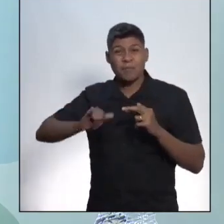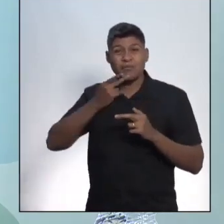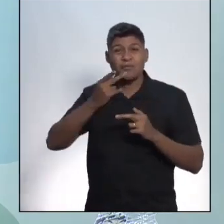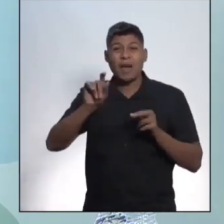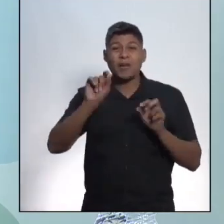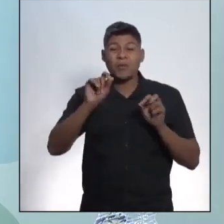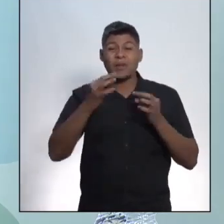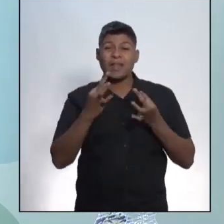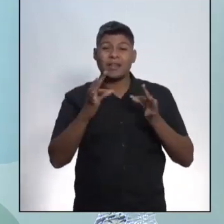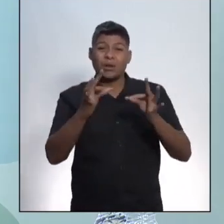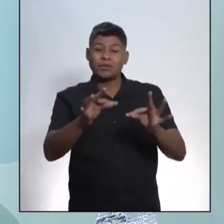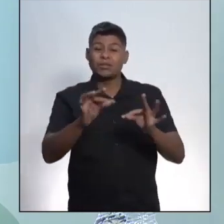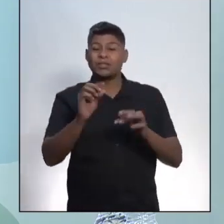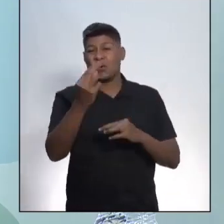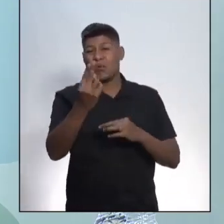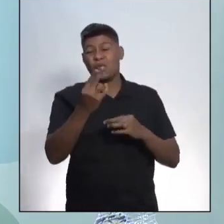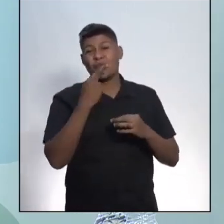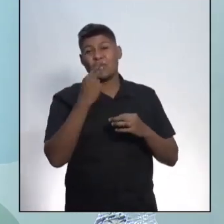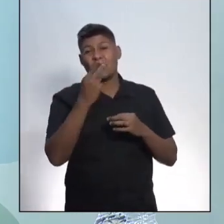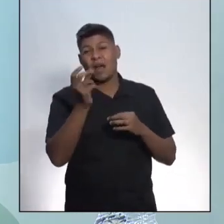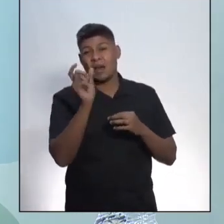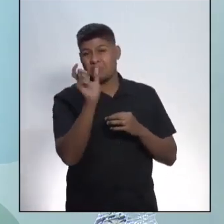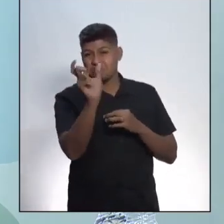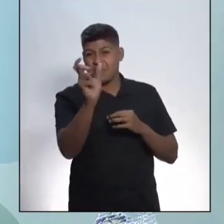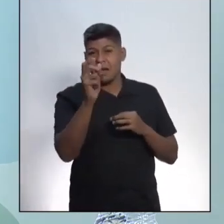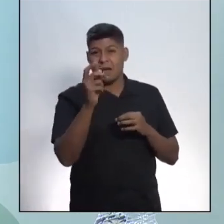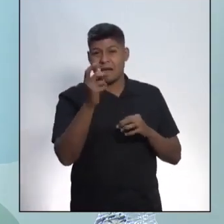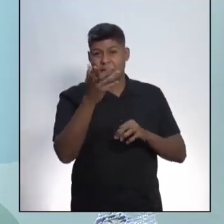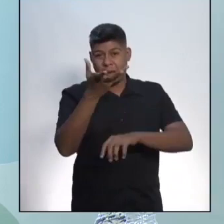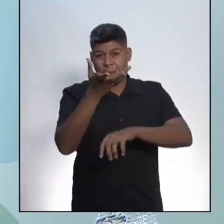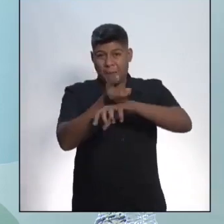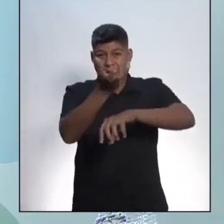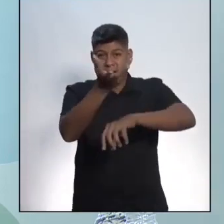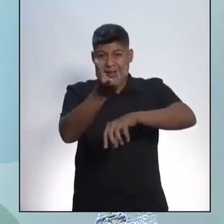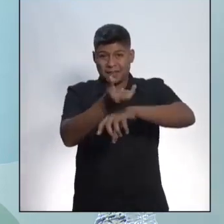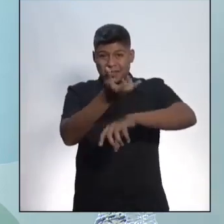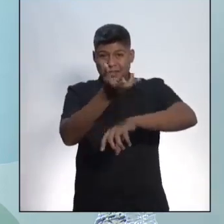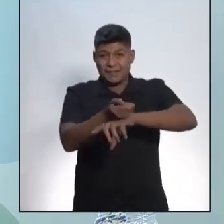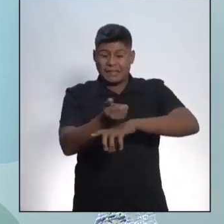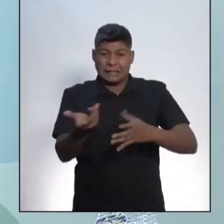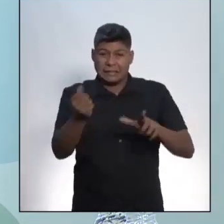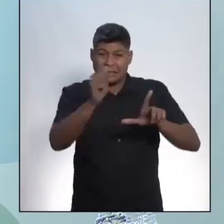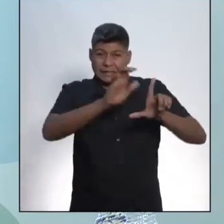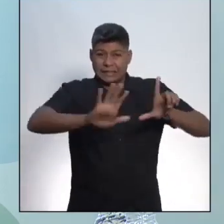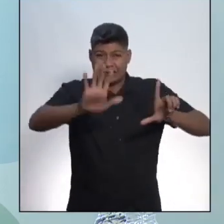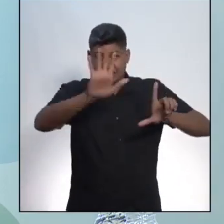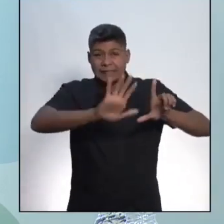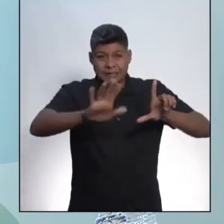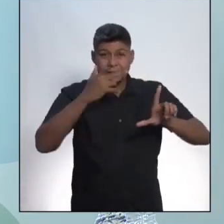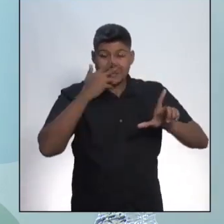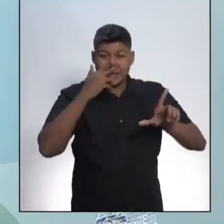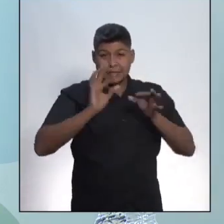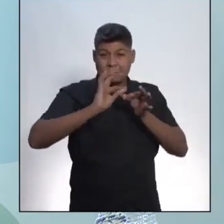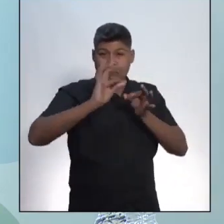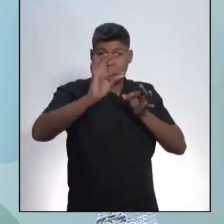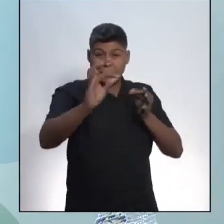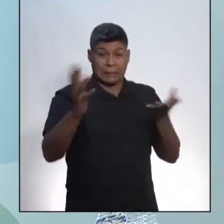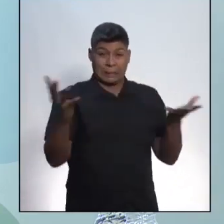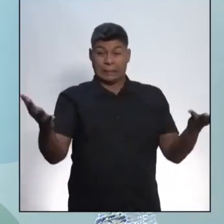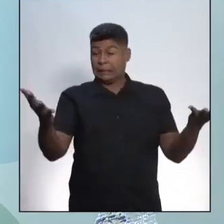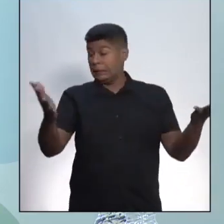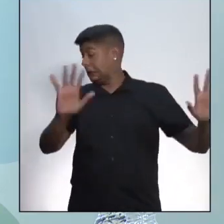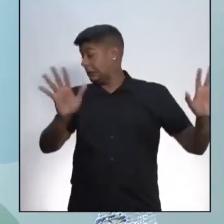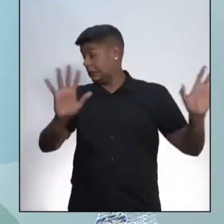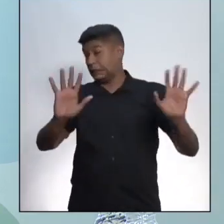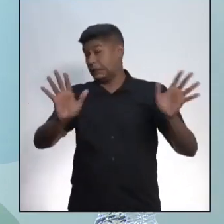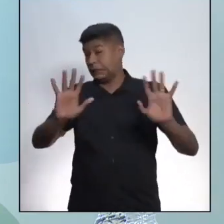de tecnologia, ou então quando você fala a palavra plataforma, já tem gente que fala, não, afasta de mim esse cálice, né? Muita gente tem medo, e tudo